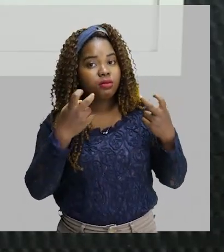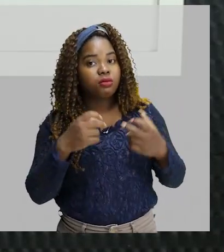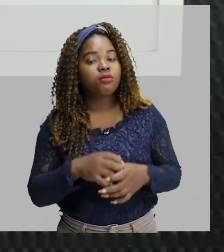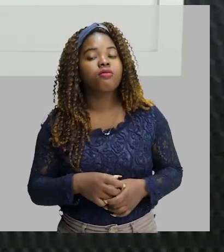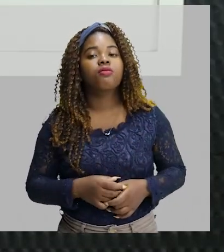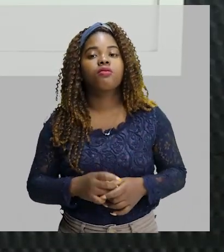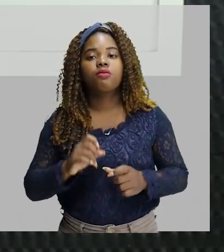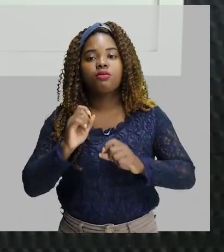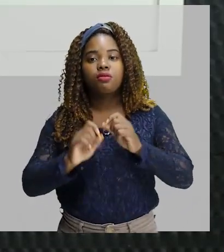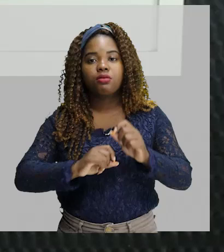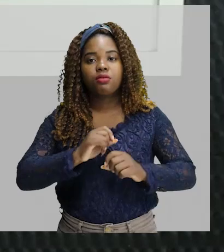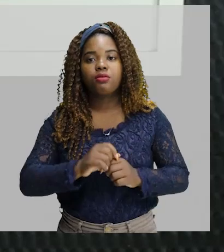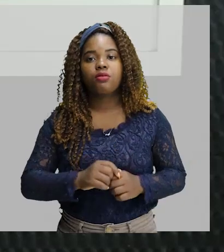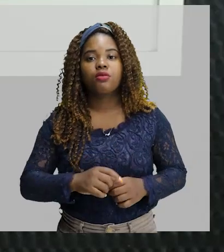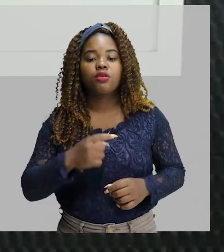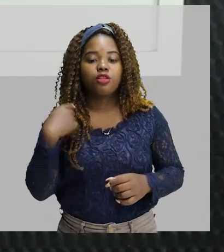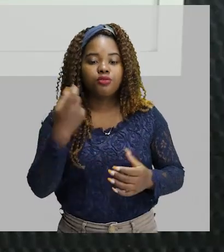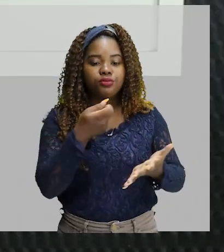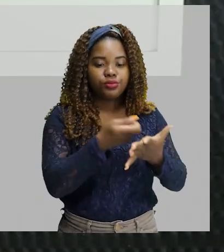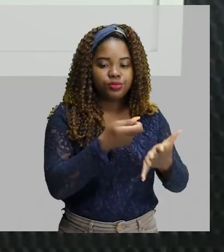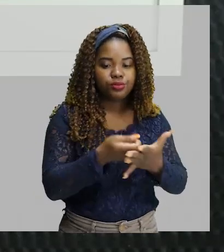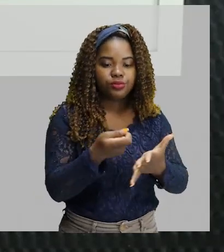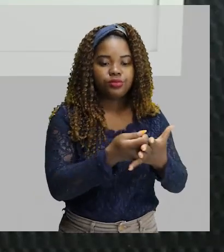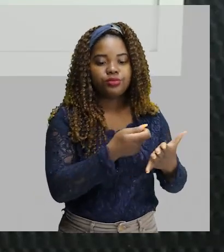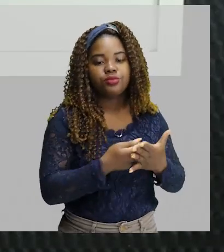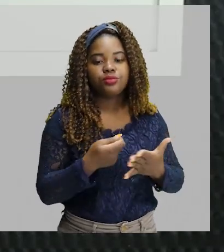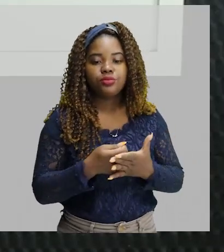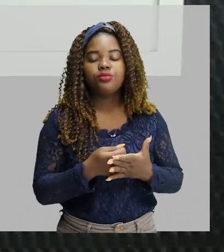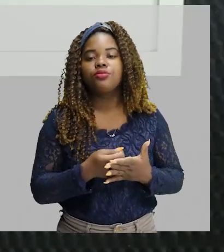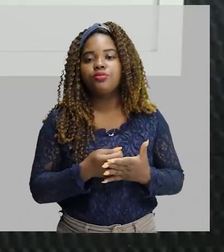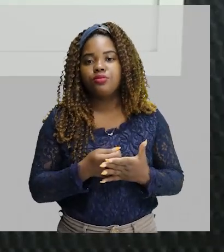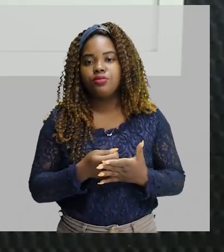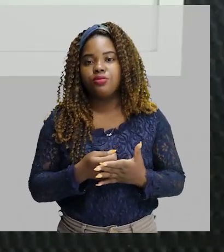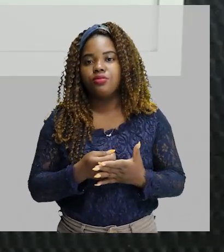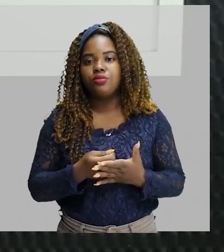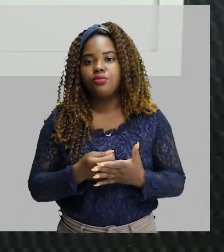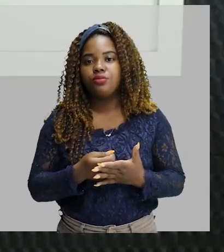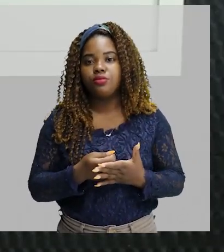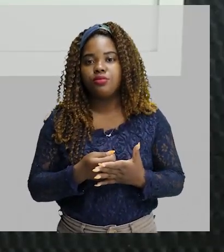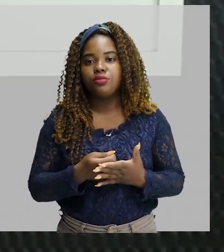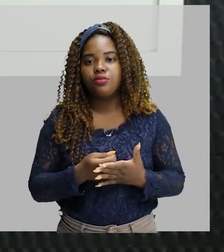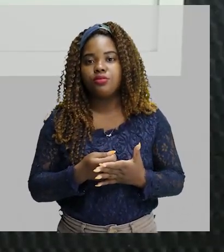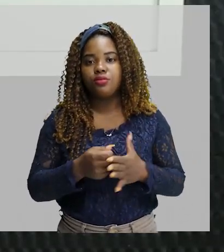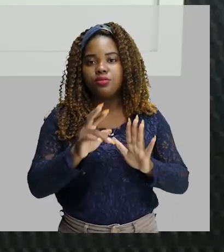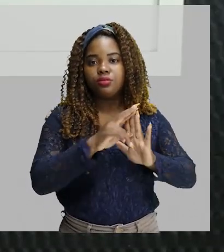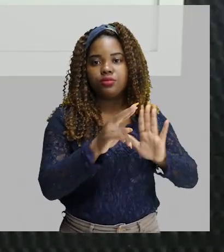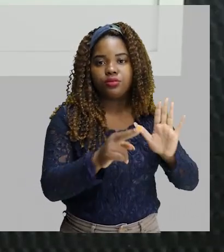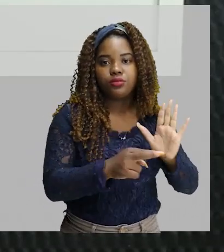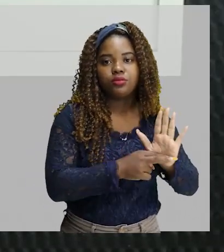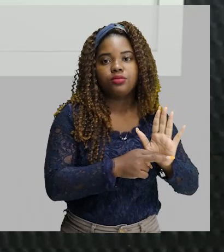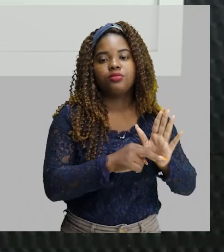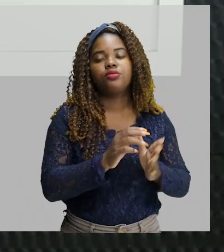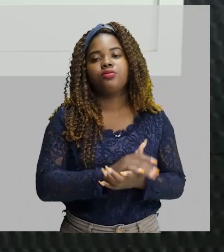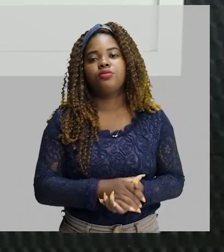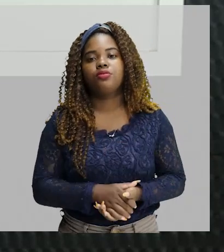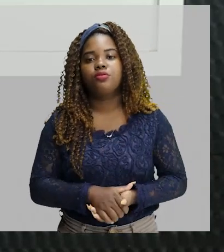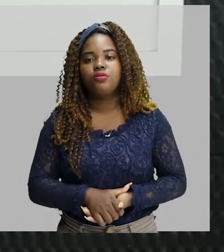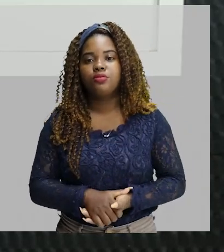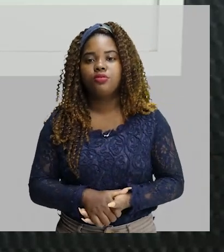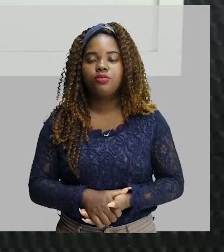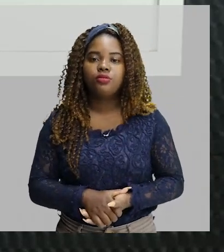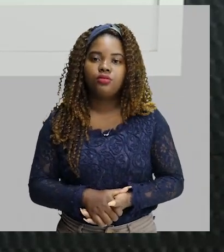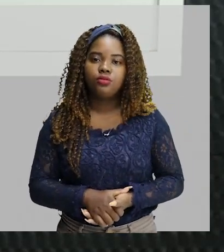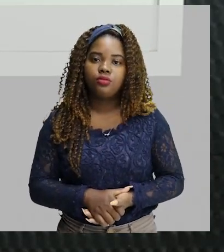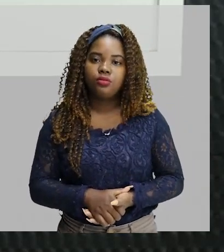aquilo que é a nossa obrigação, olha só, dando uma ajuda aqui legal